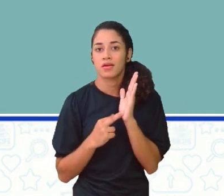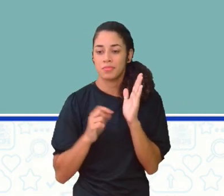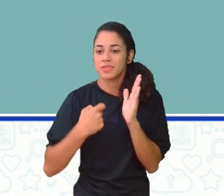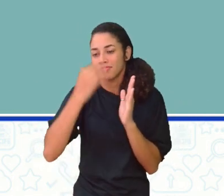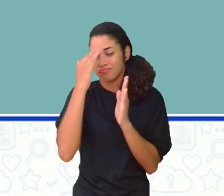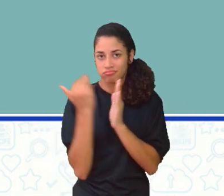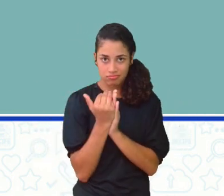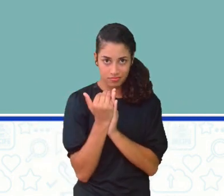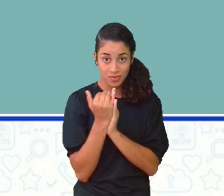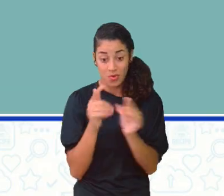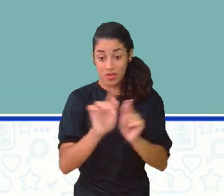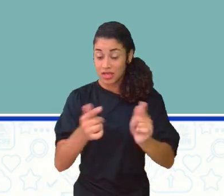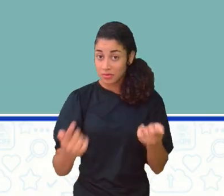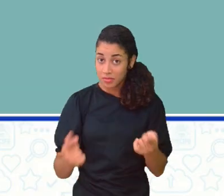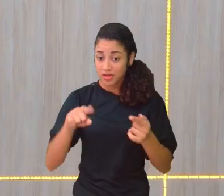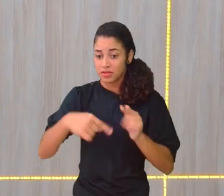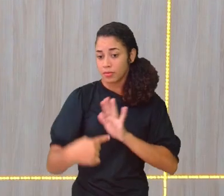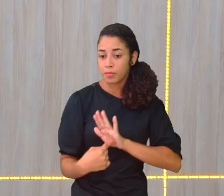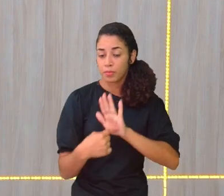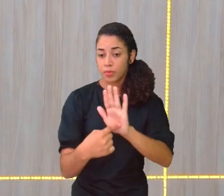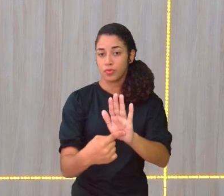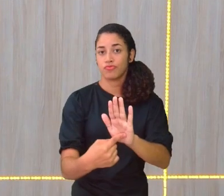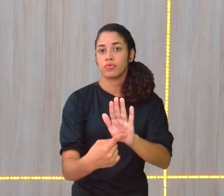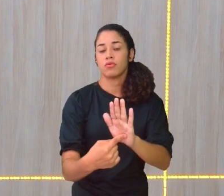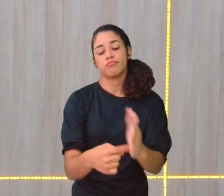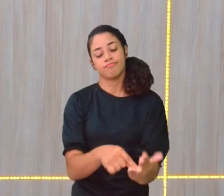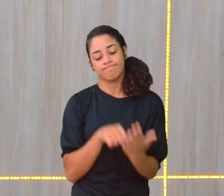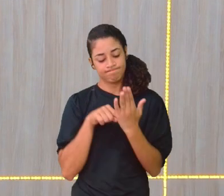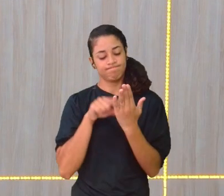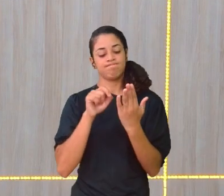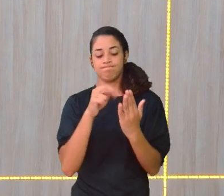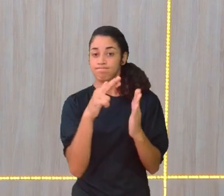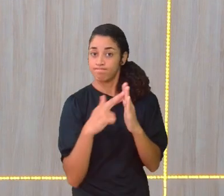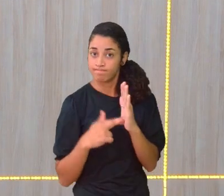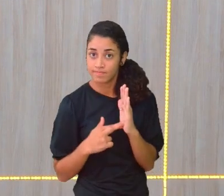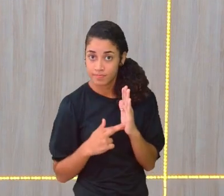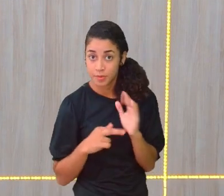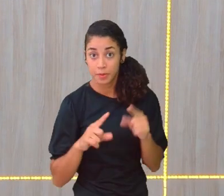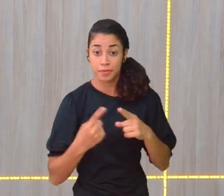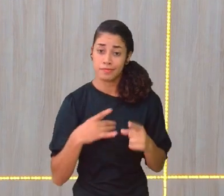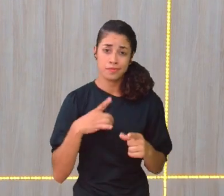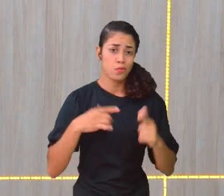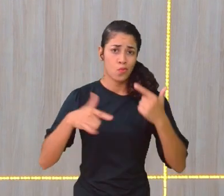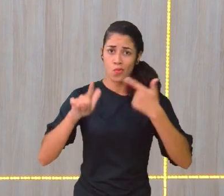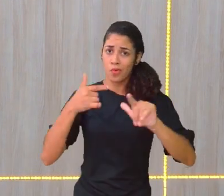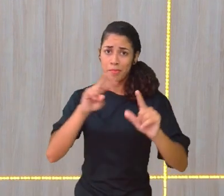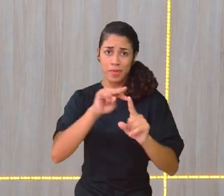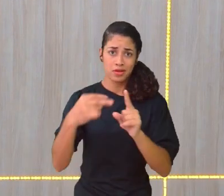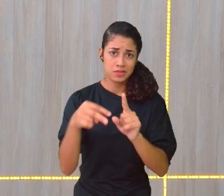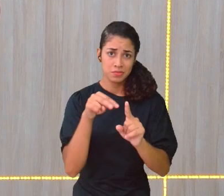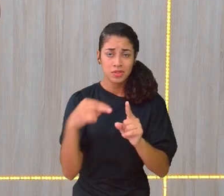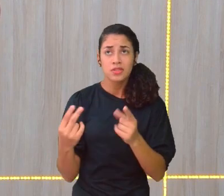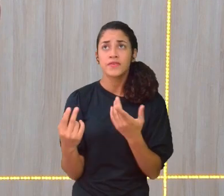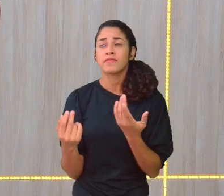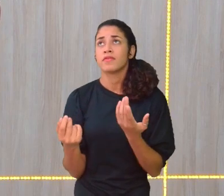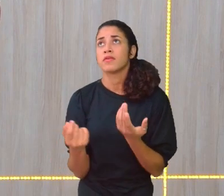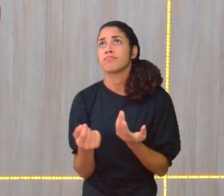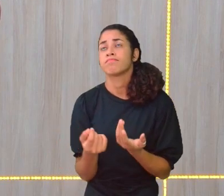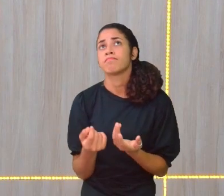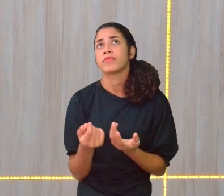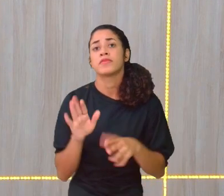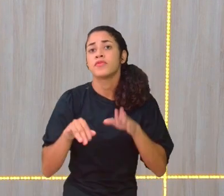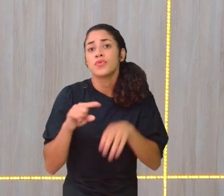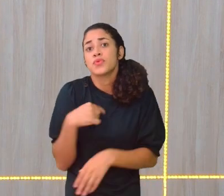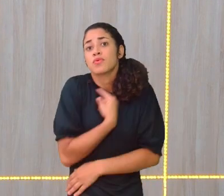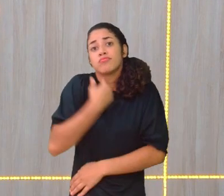a gramática, ela traz para a gente esse padrão. Mas existem outras perspectivas que muitas vezes nós